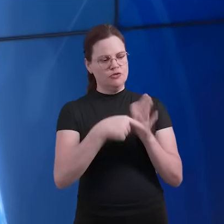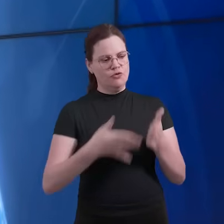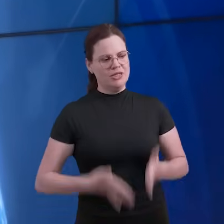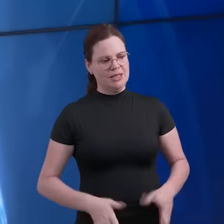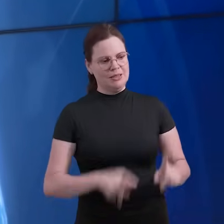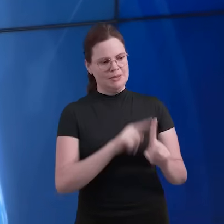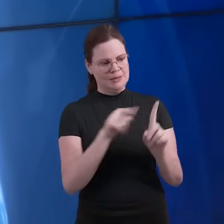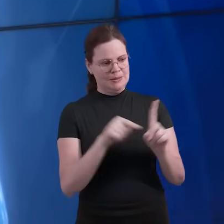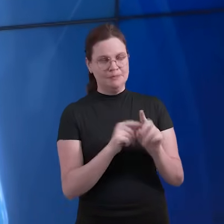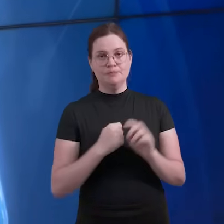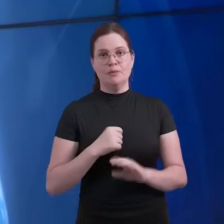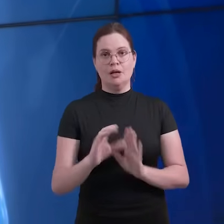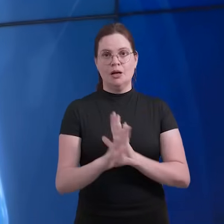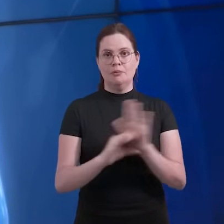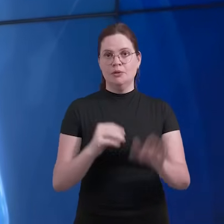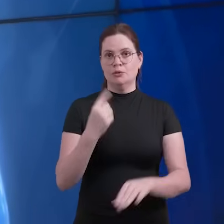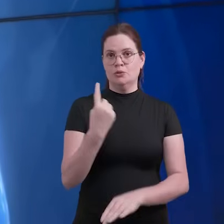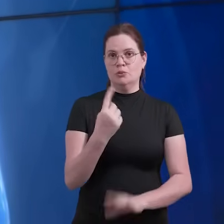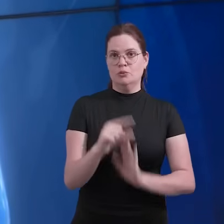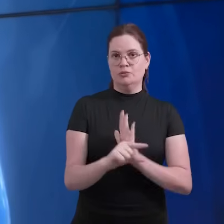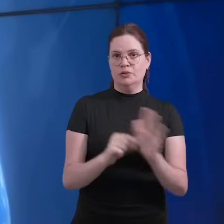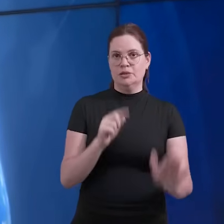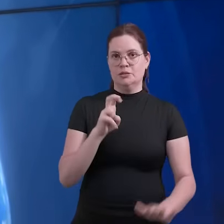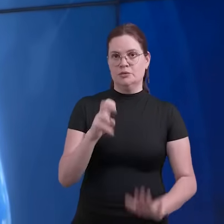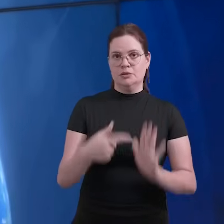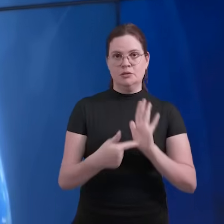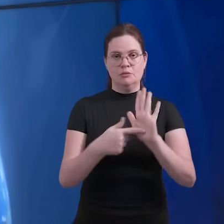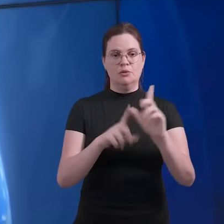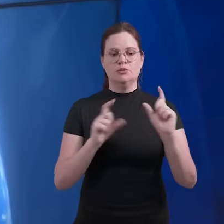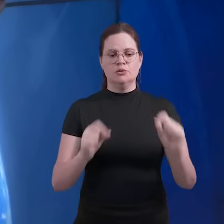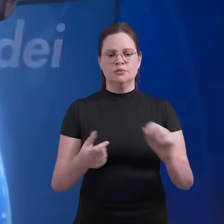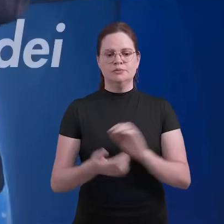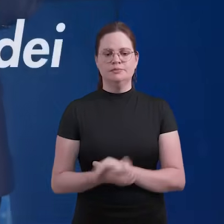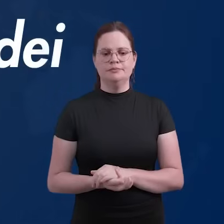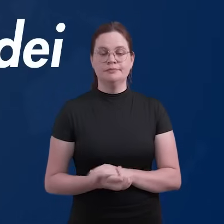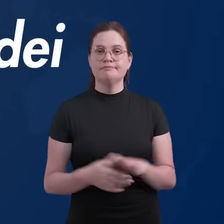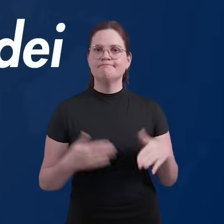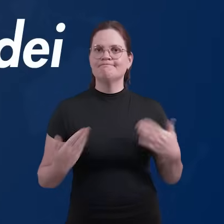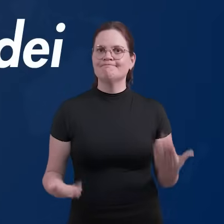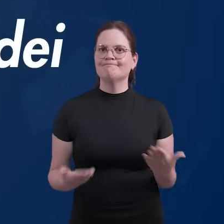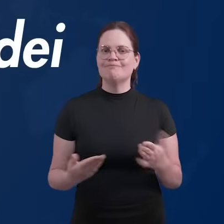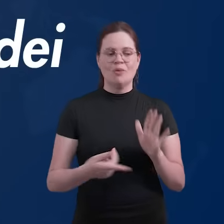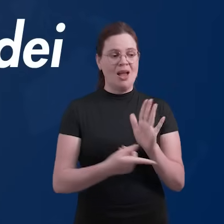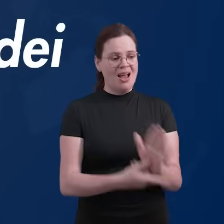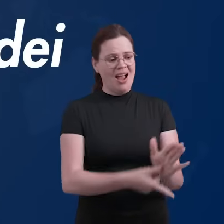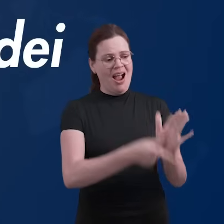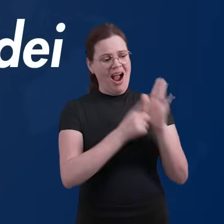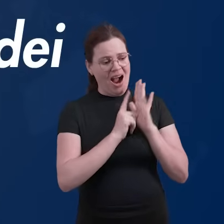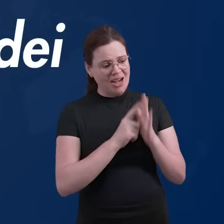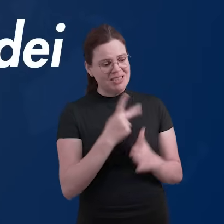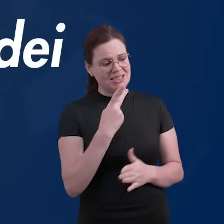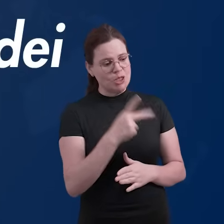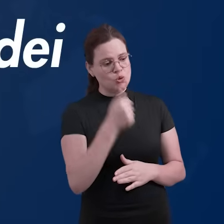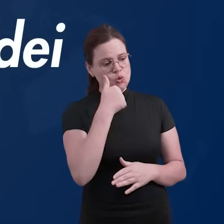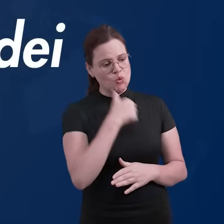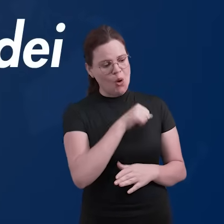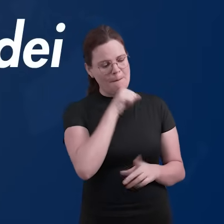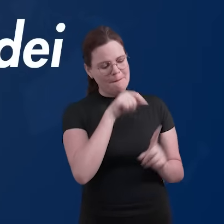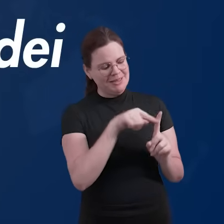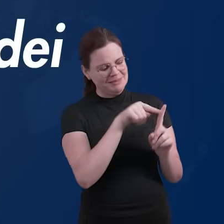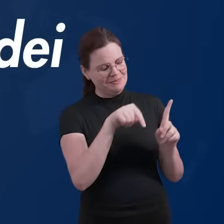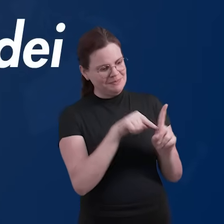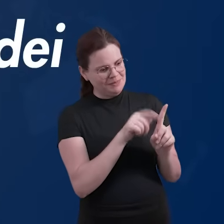antes de o homem nascer. Capítulo 1 de Jeremias, verso 5, diz exatamente assim: antes que te formasses no ventre